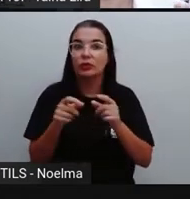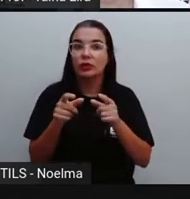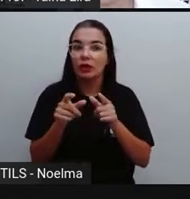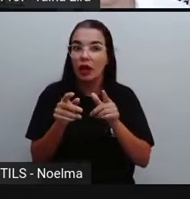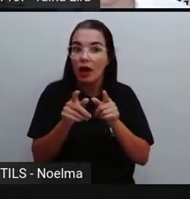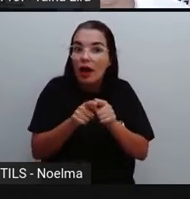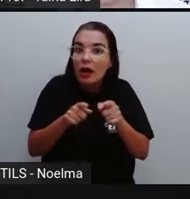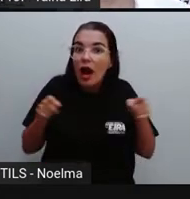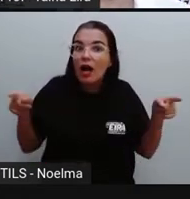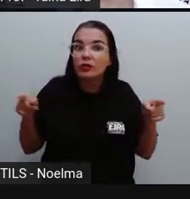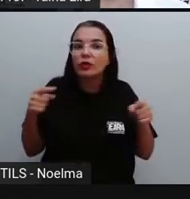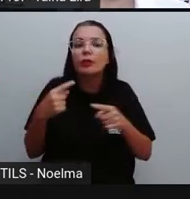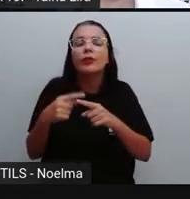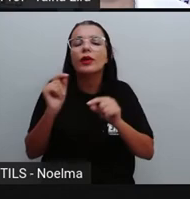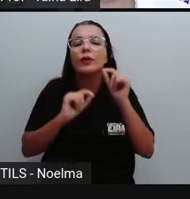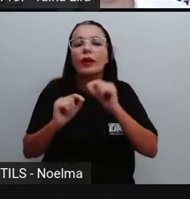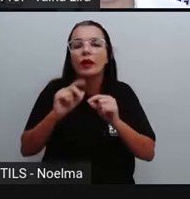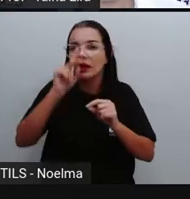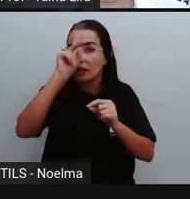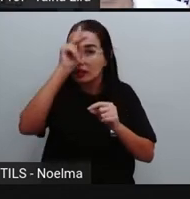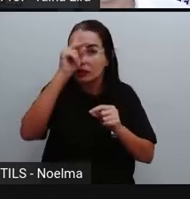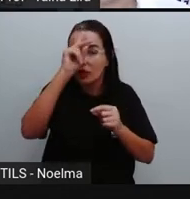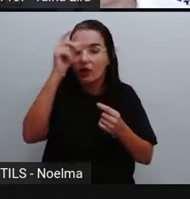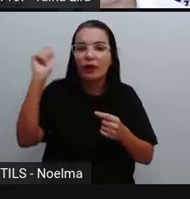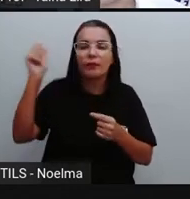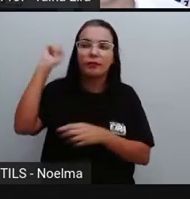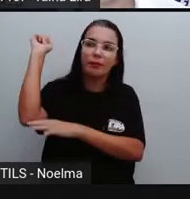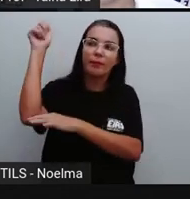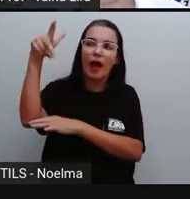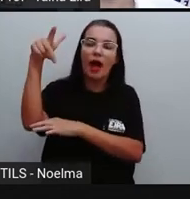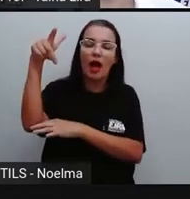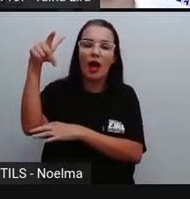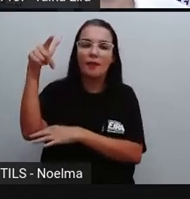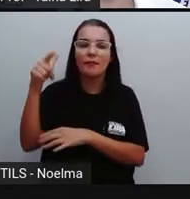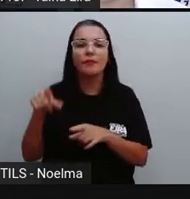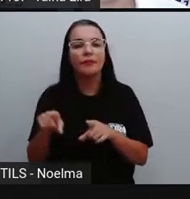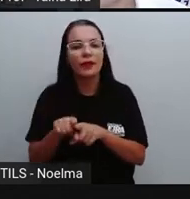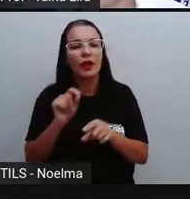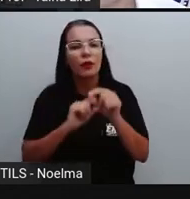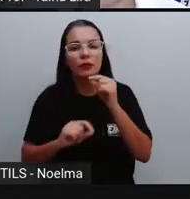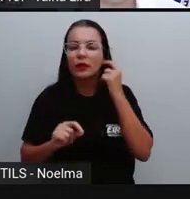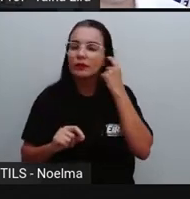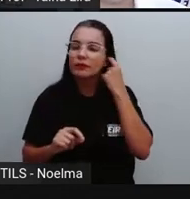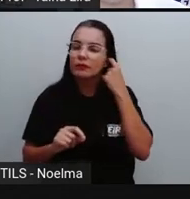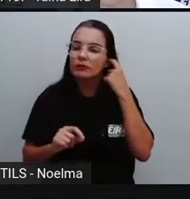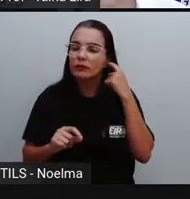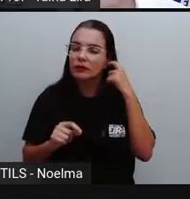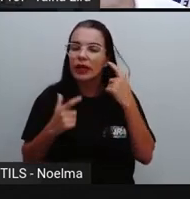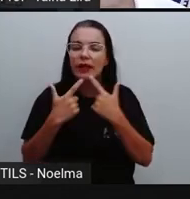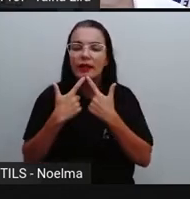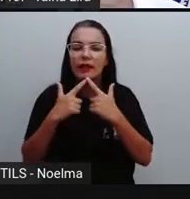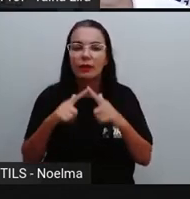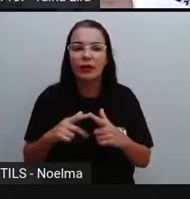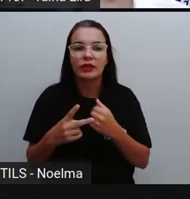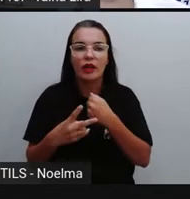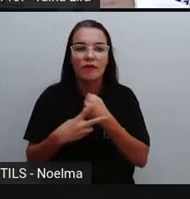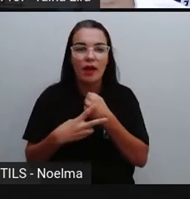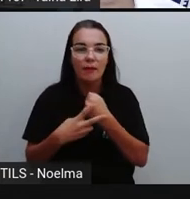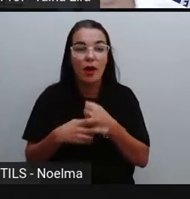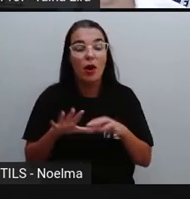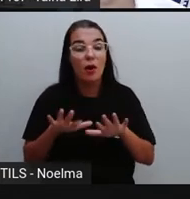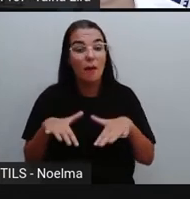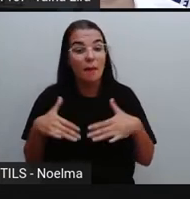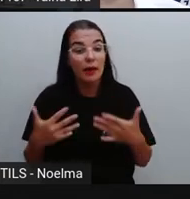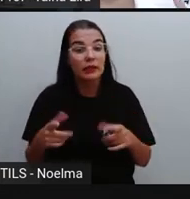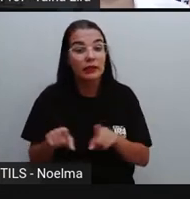texto maior. Então, a gente tem a presença também da linguagem ali verbal em muitos cartazes, mas são